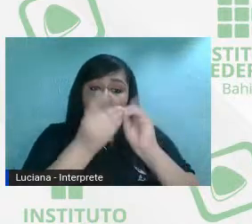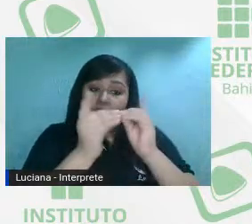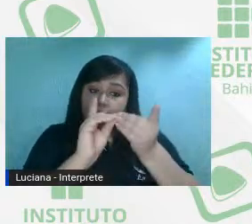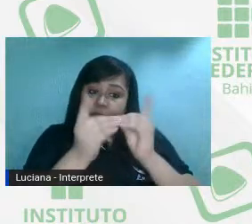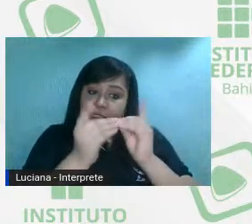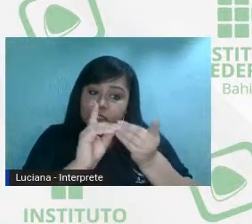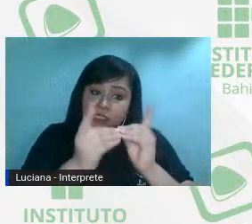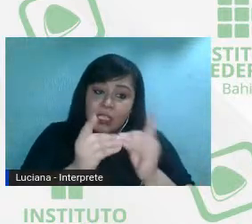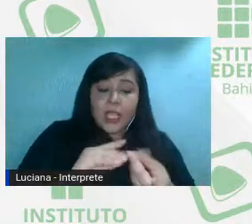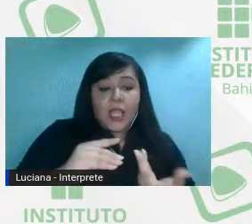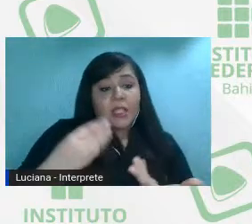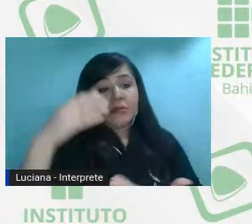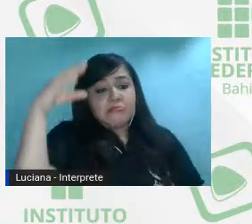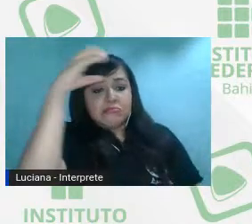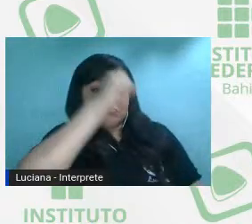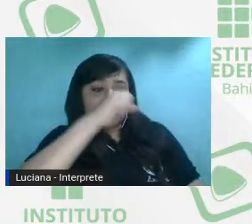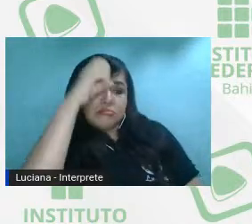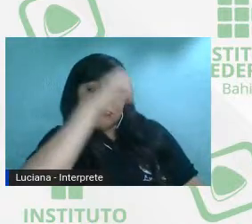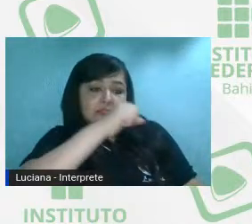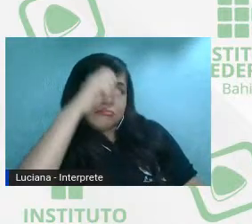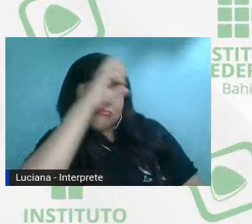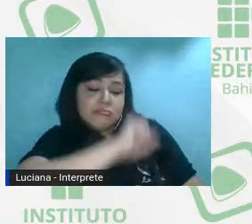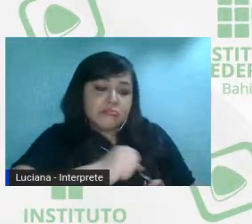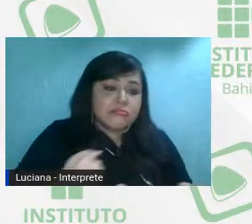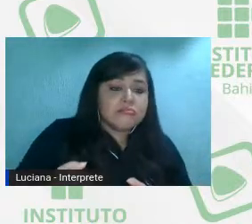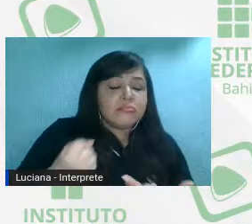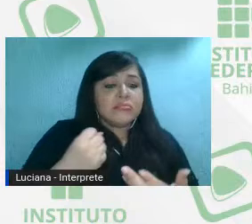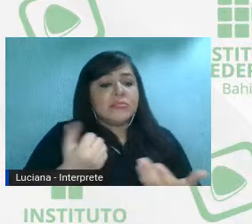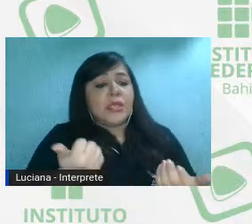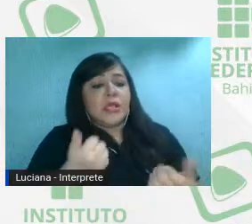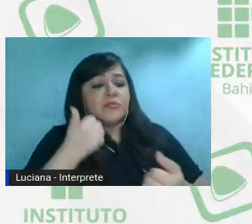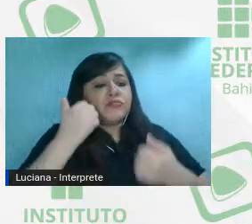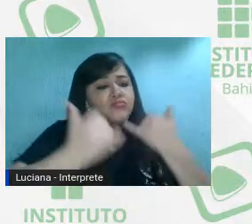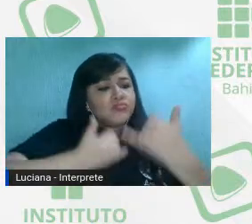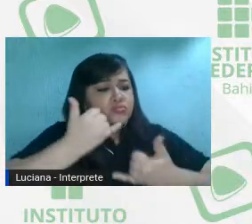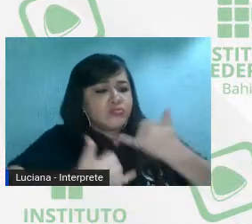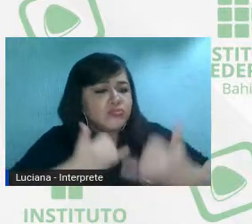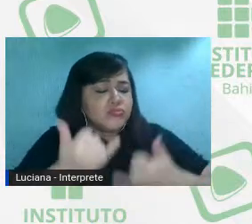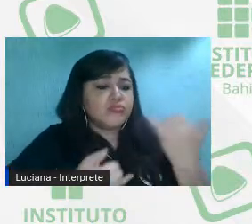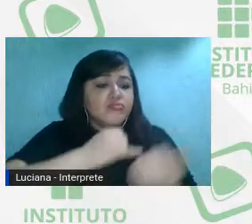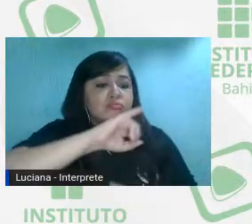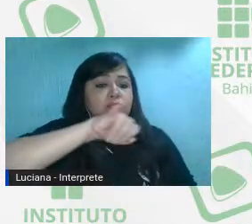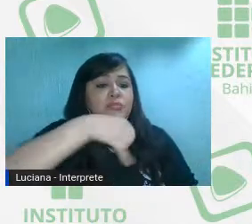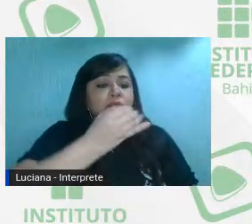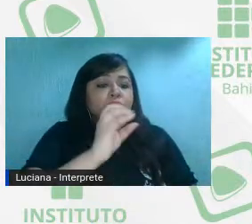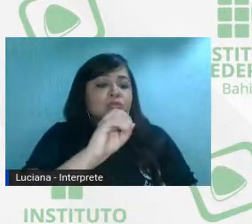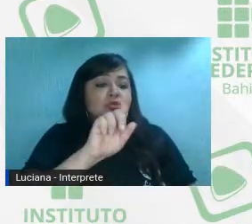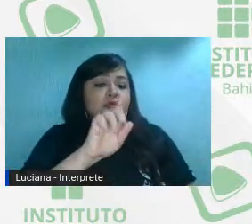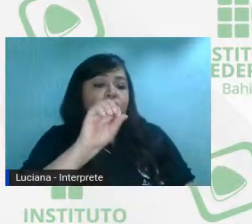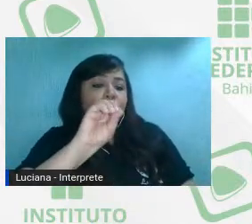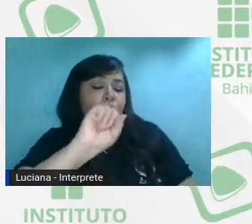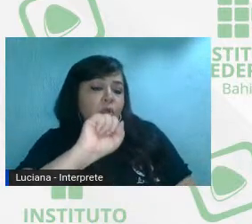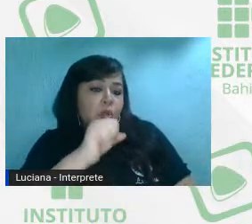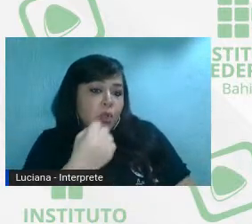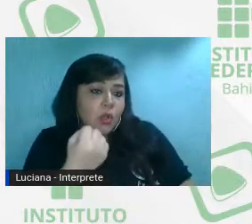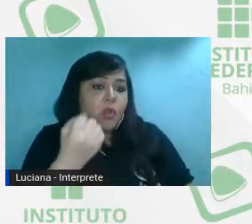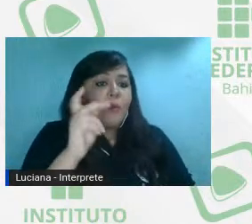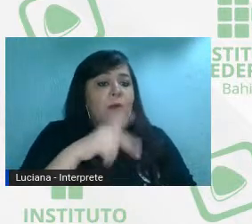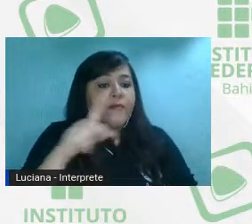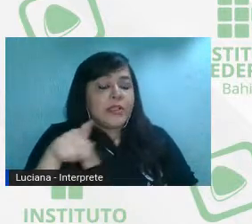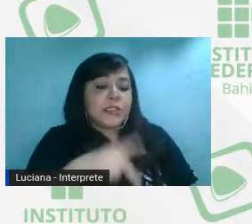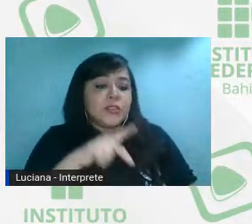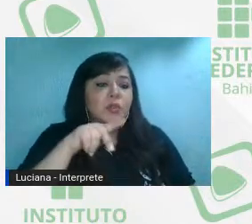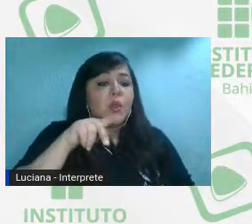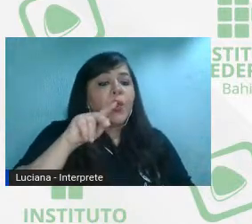aprendizagem baseada em jogos, com a professora Isabela Capistrano. Foi bastante legal, pois